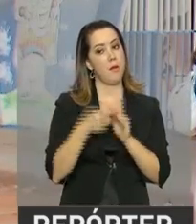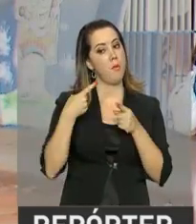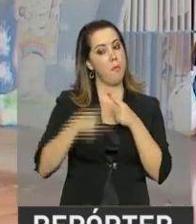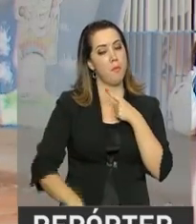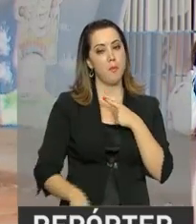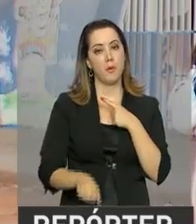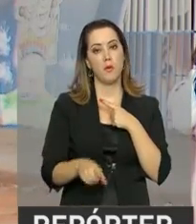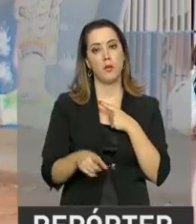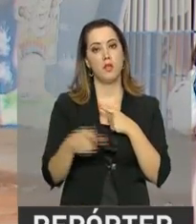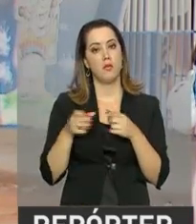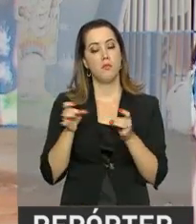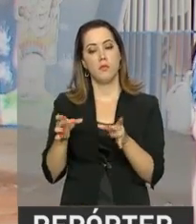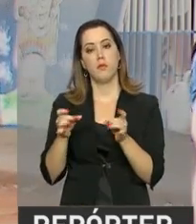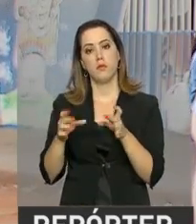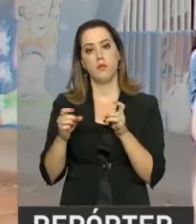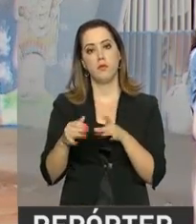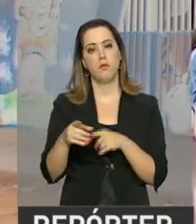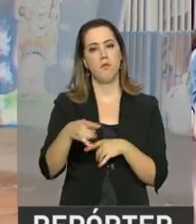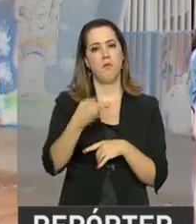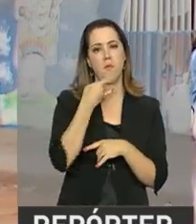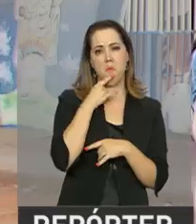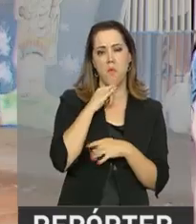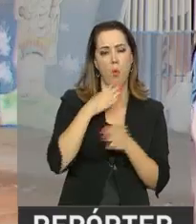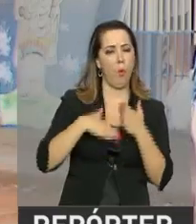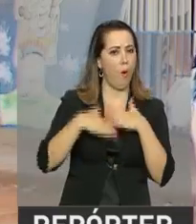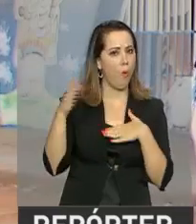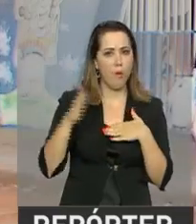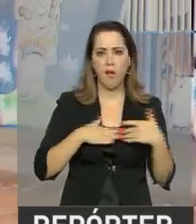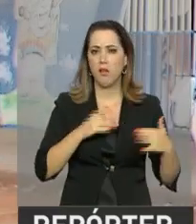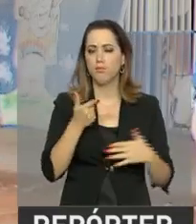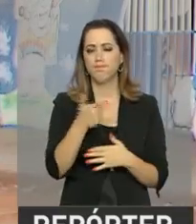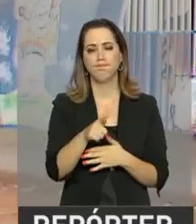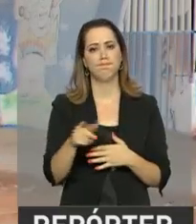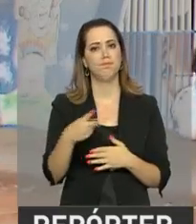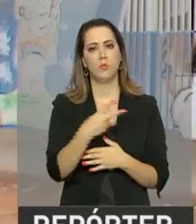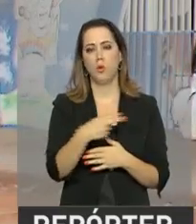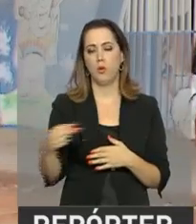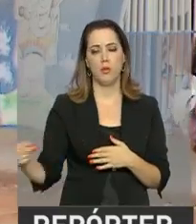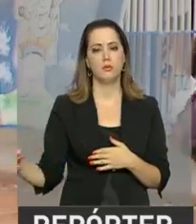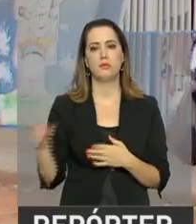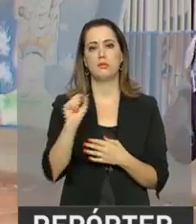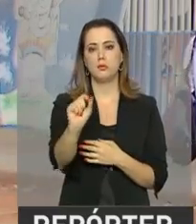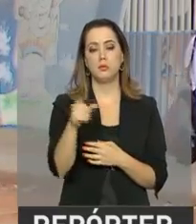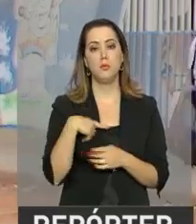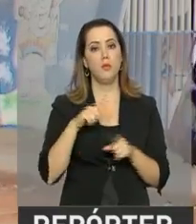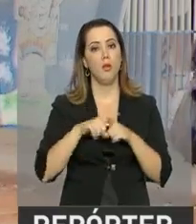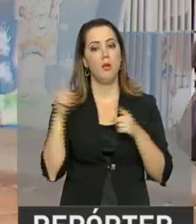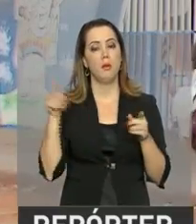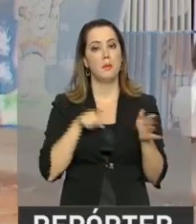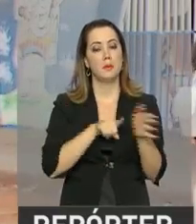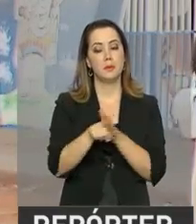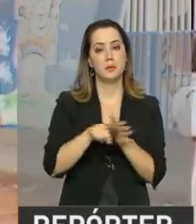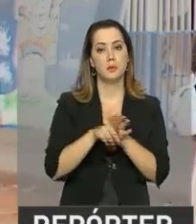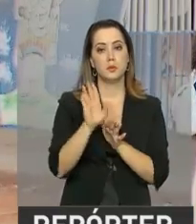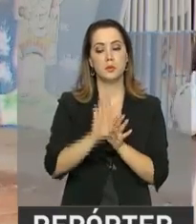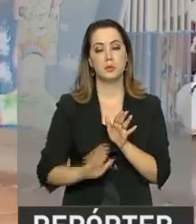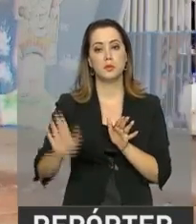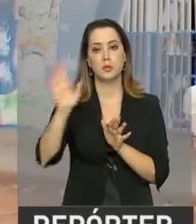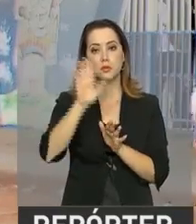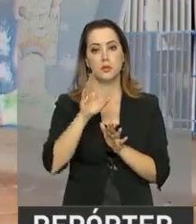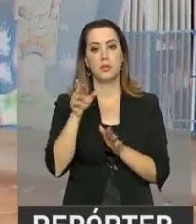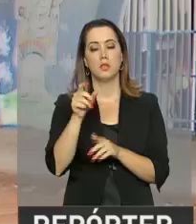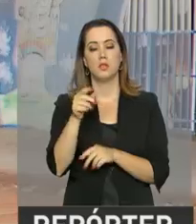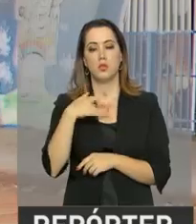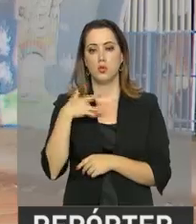tipo de bebida alcoólica para menores de 18 anos a pesquisa Nacional de saúde do escolar de 2015